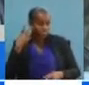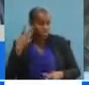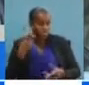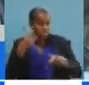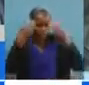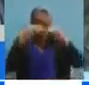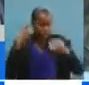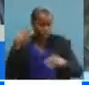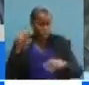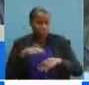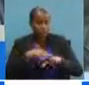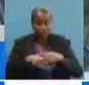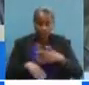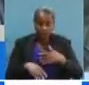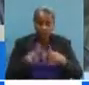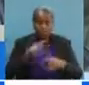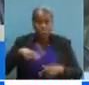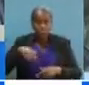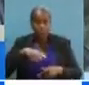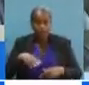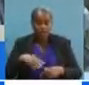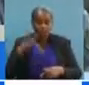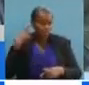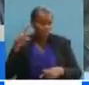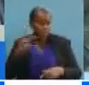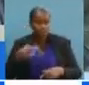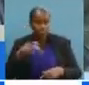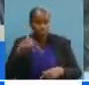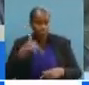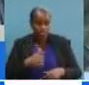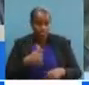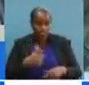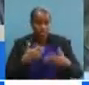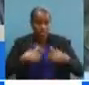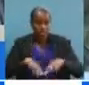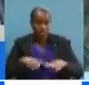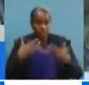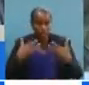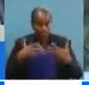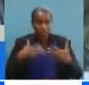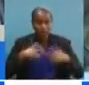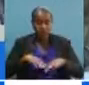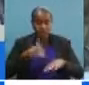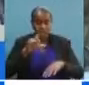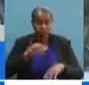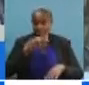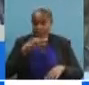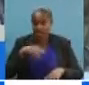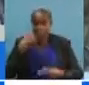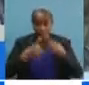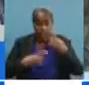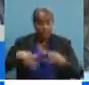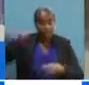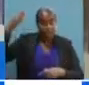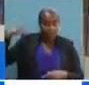se faz em espaços de qualidade, em espaços agradáveis, mas também não deixando ninguém